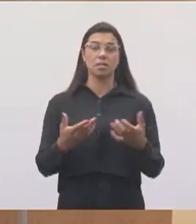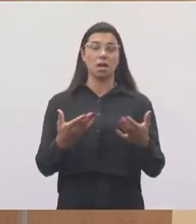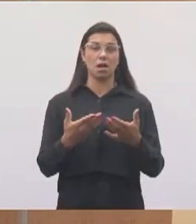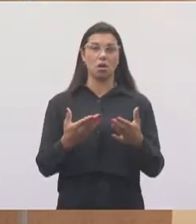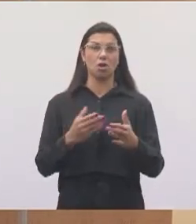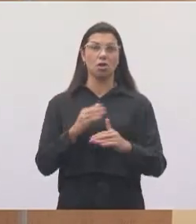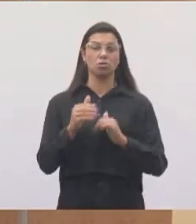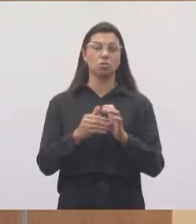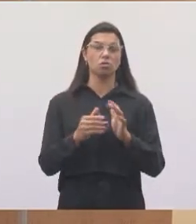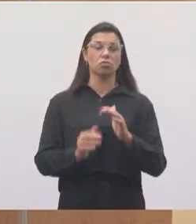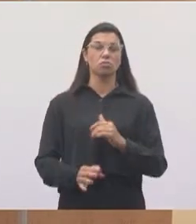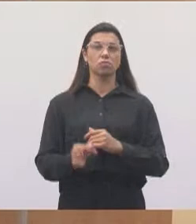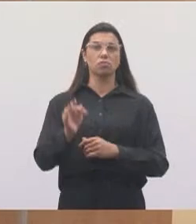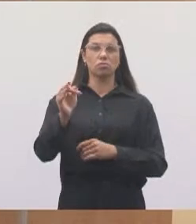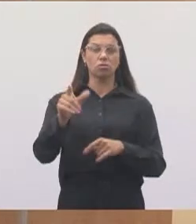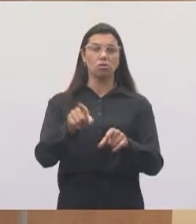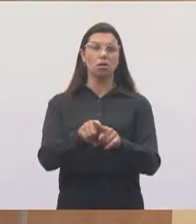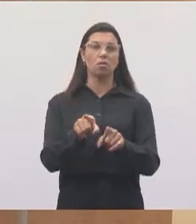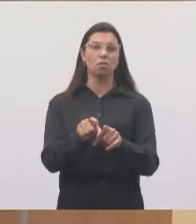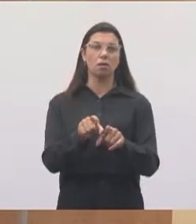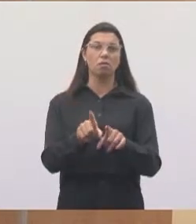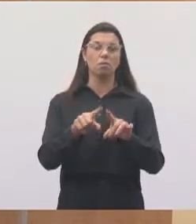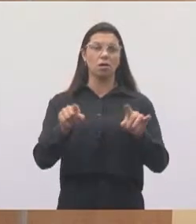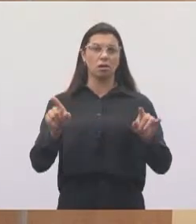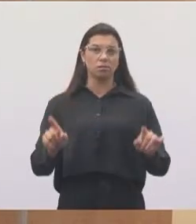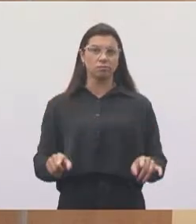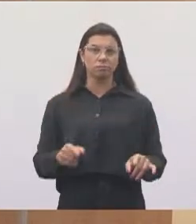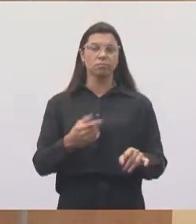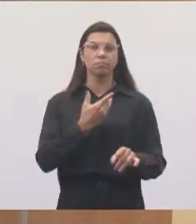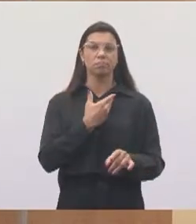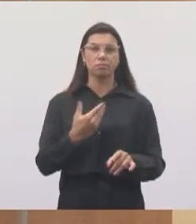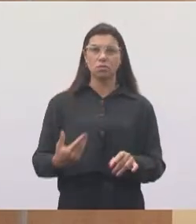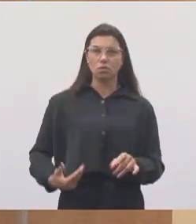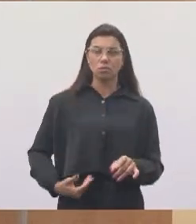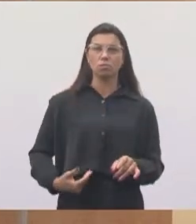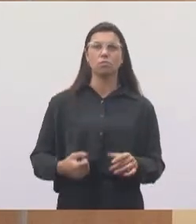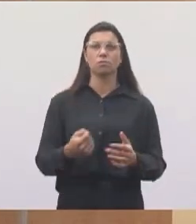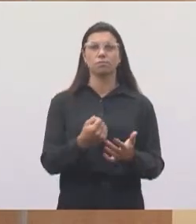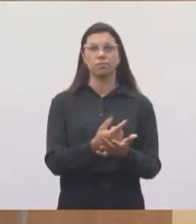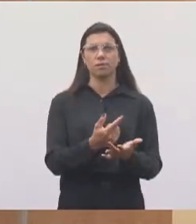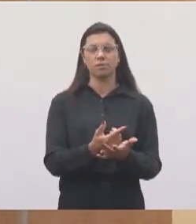e futuros benefícios do sistema.